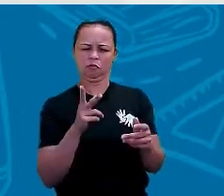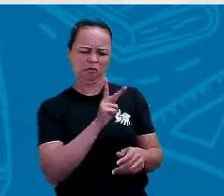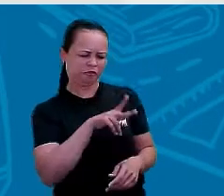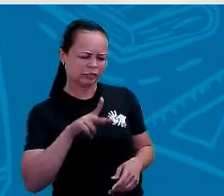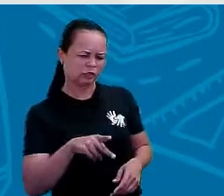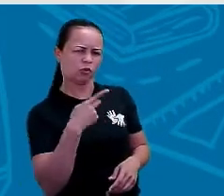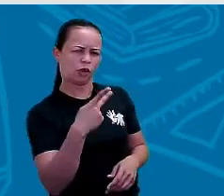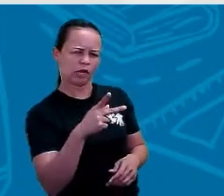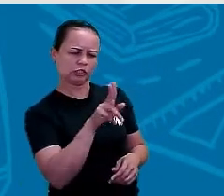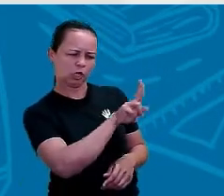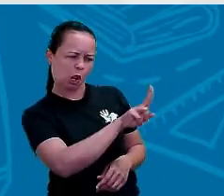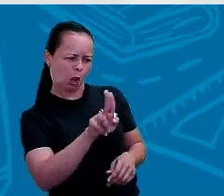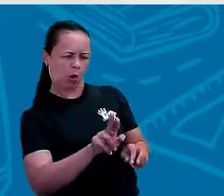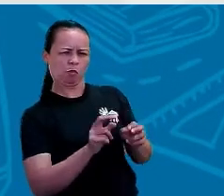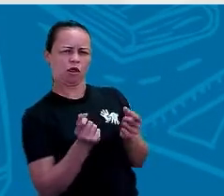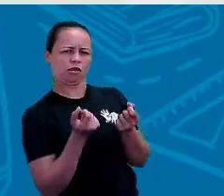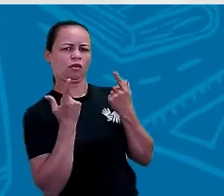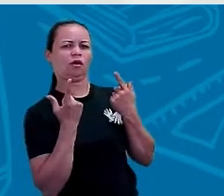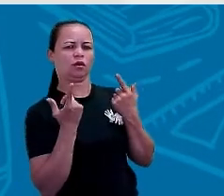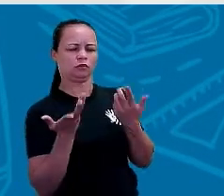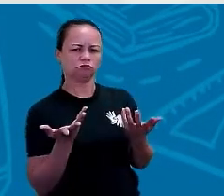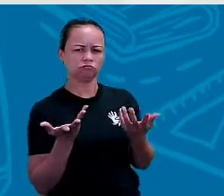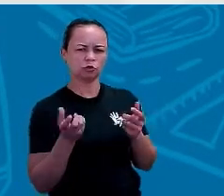que significa um micro-organismo